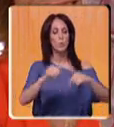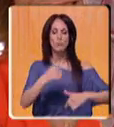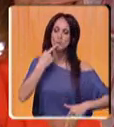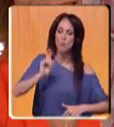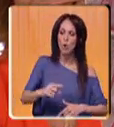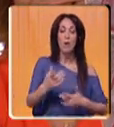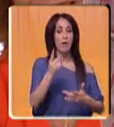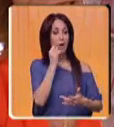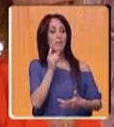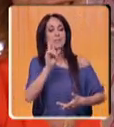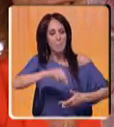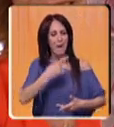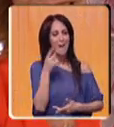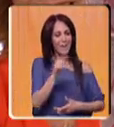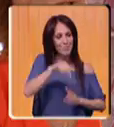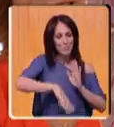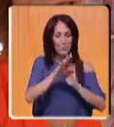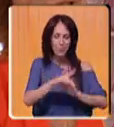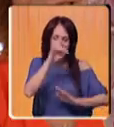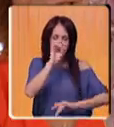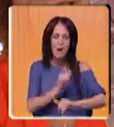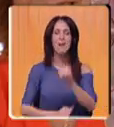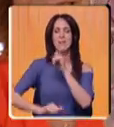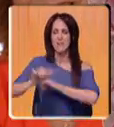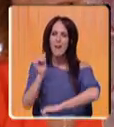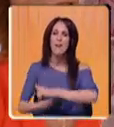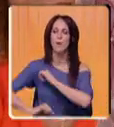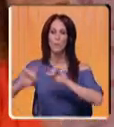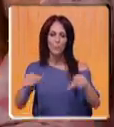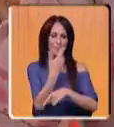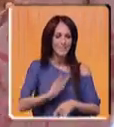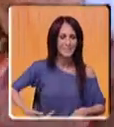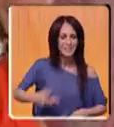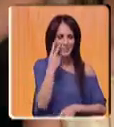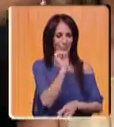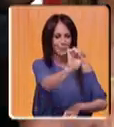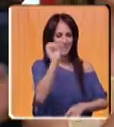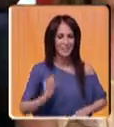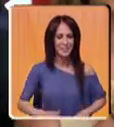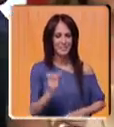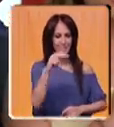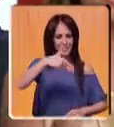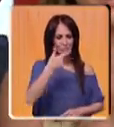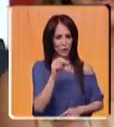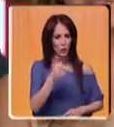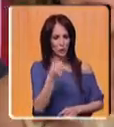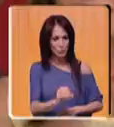nosso programa para desfiar recordações a partir dos grandes sucessos da sua vida. António Calvário, Regresso!